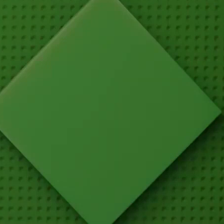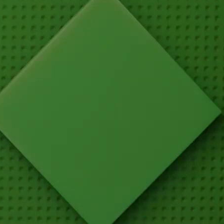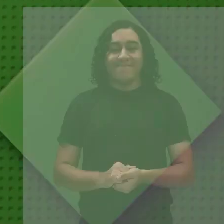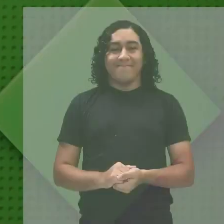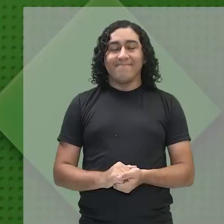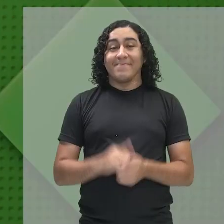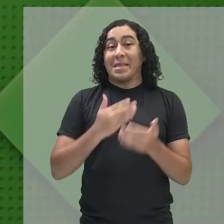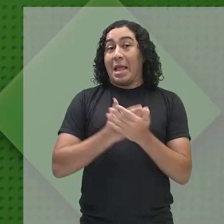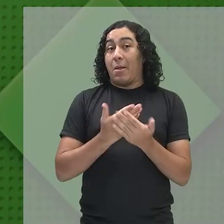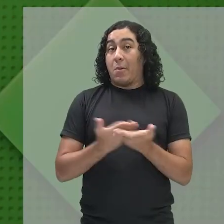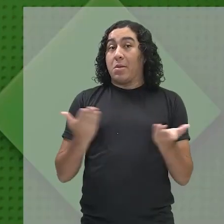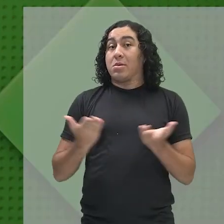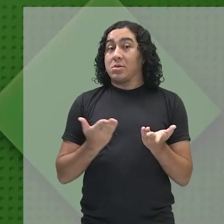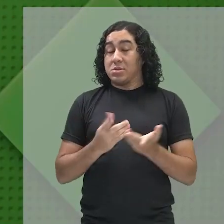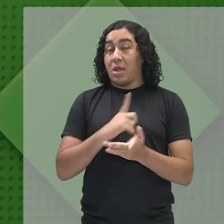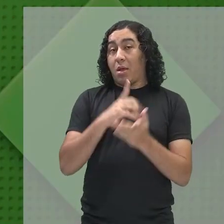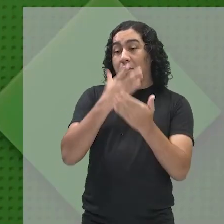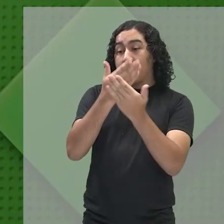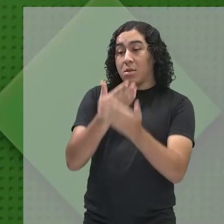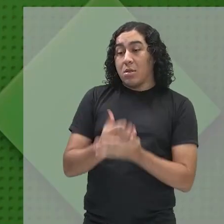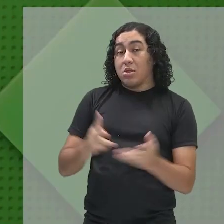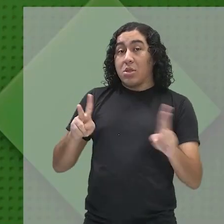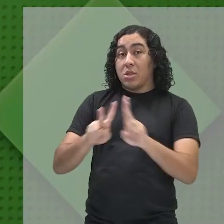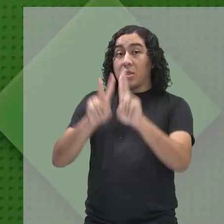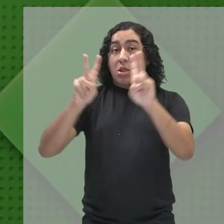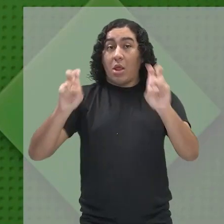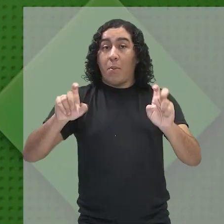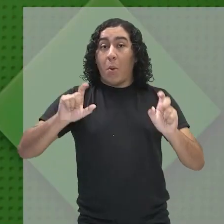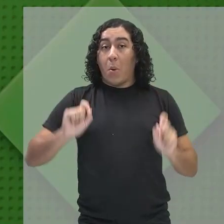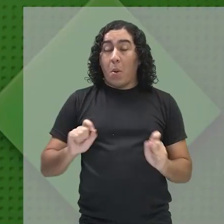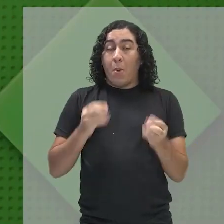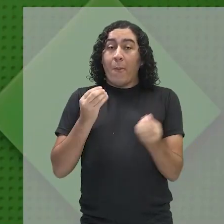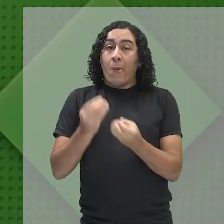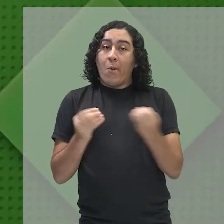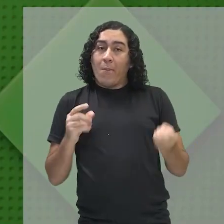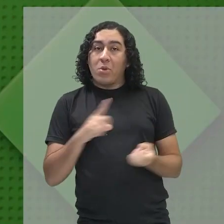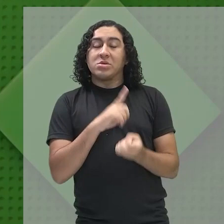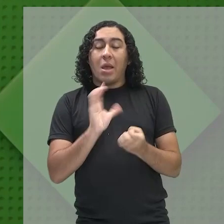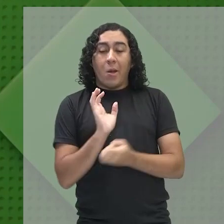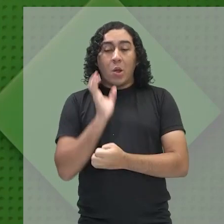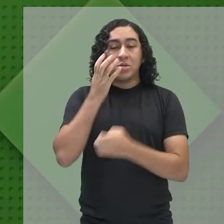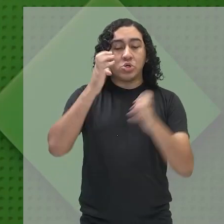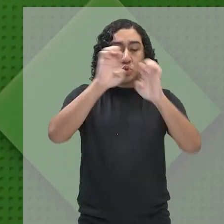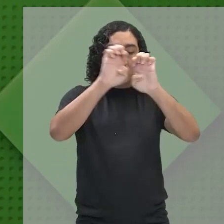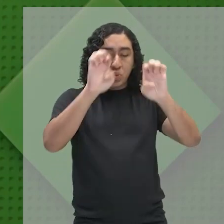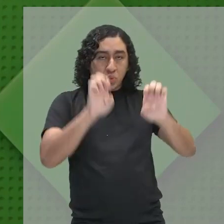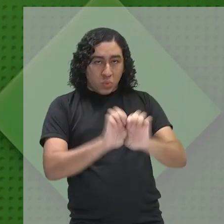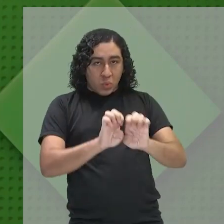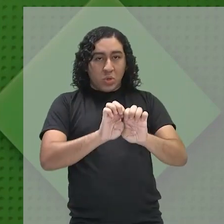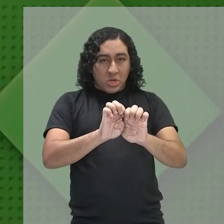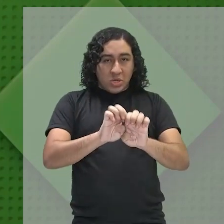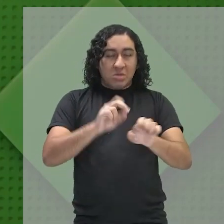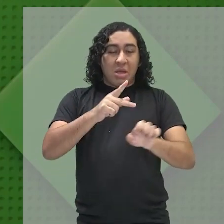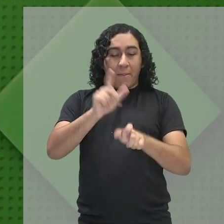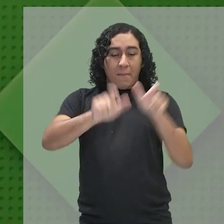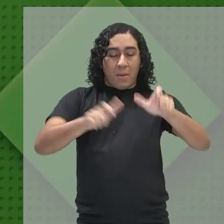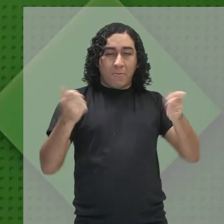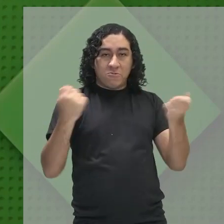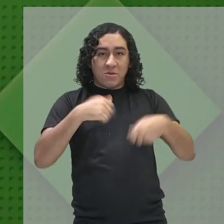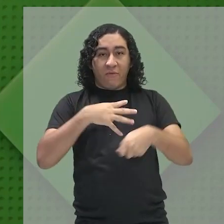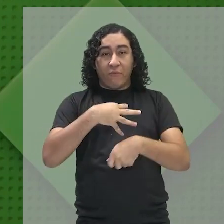E nessa aula nós vamos estudar um pouco mais ali sobre mecanismos reprodutivos e vamos ver com mais detalhes as